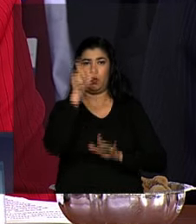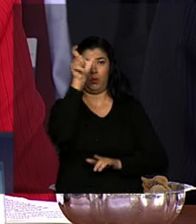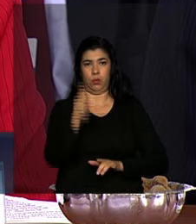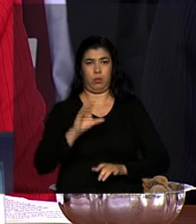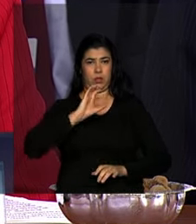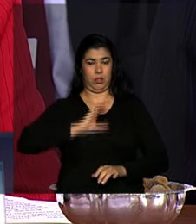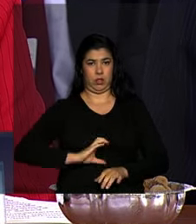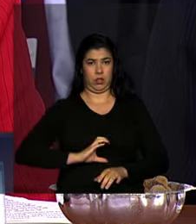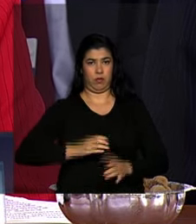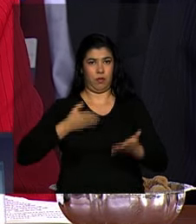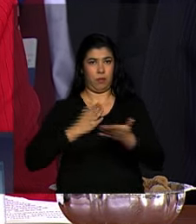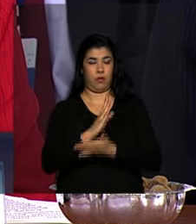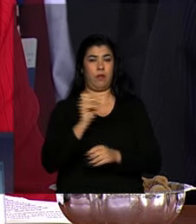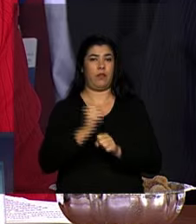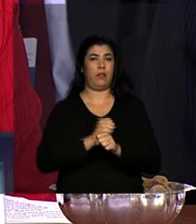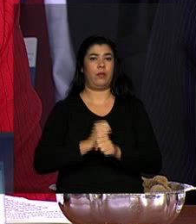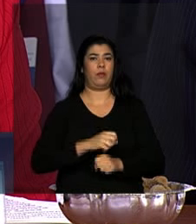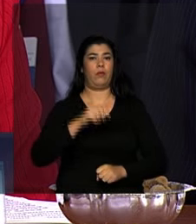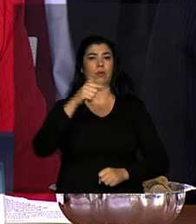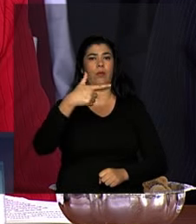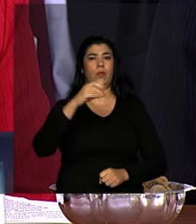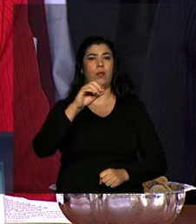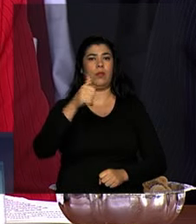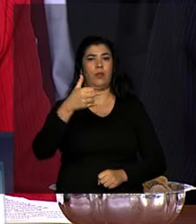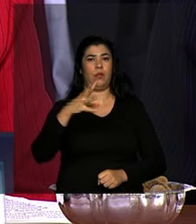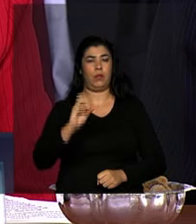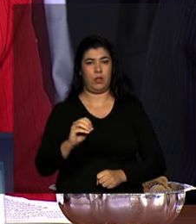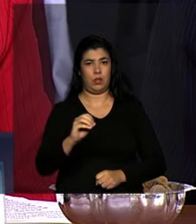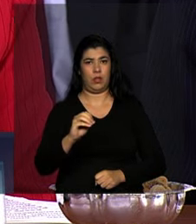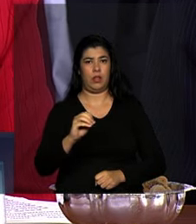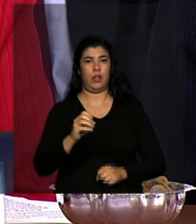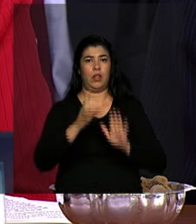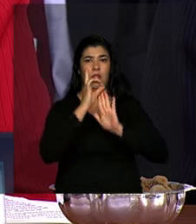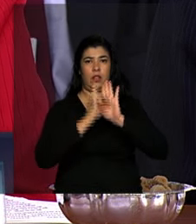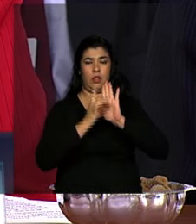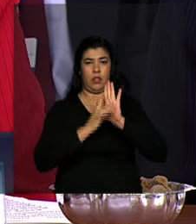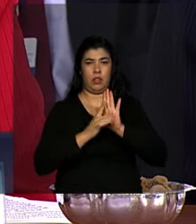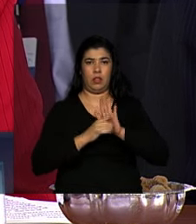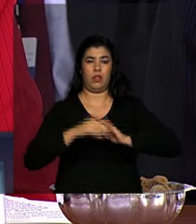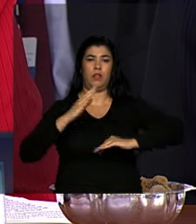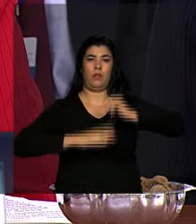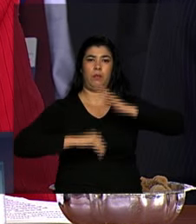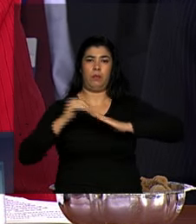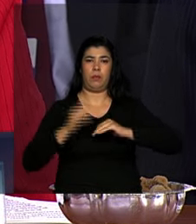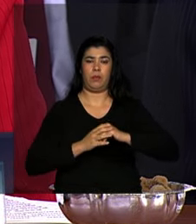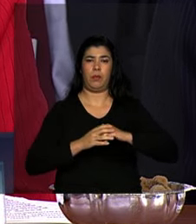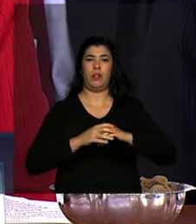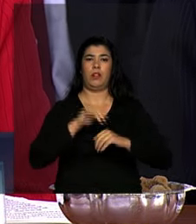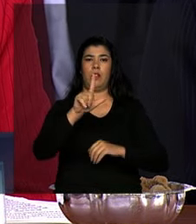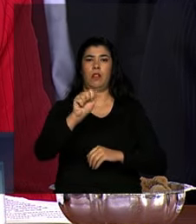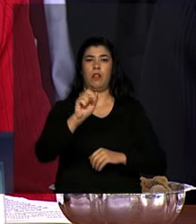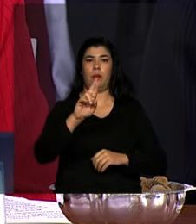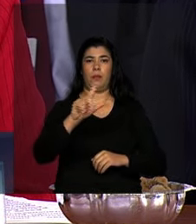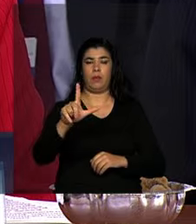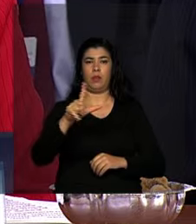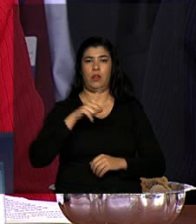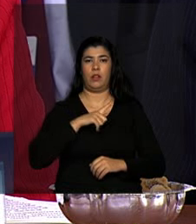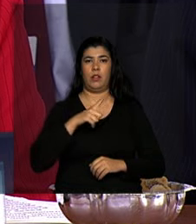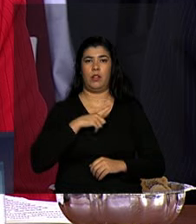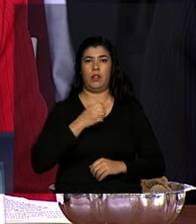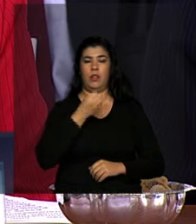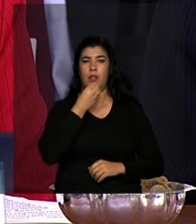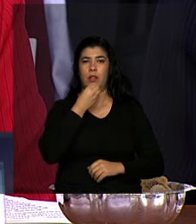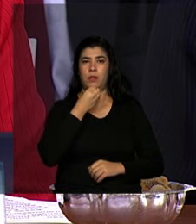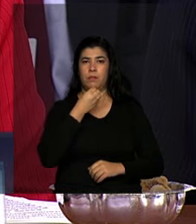2010, além da declaração sócio-laboral renovada neste ano, fortalecem